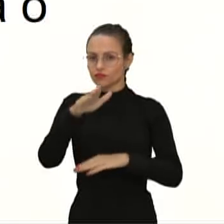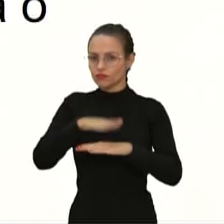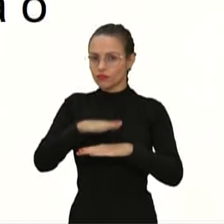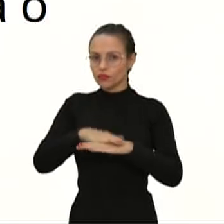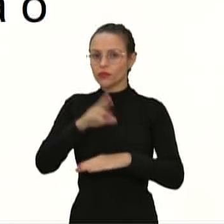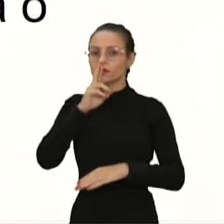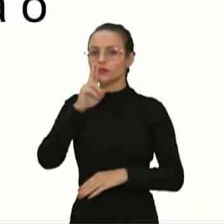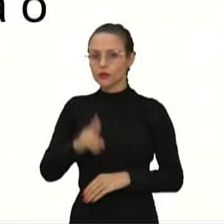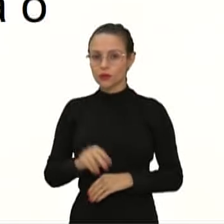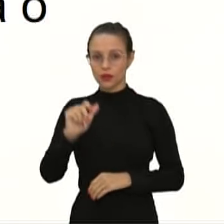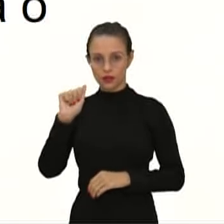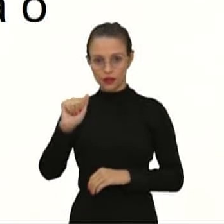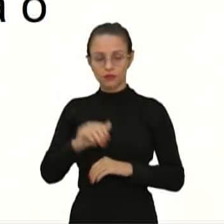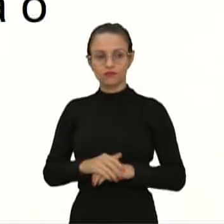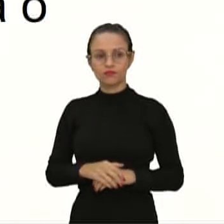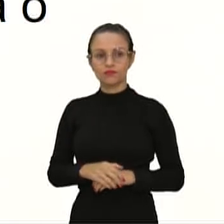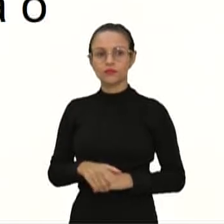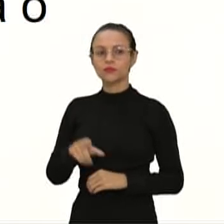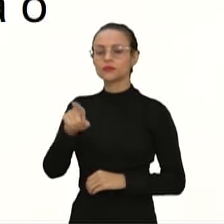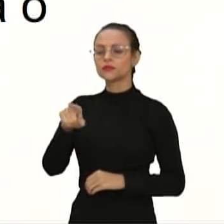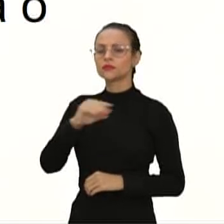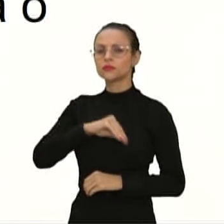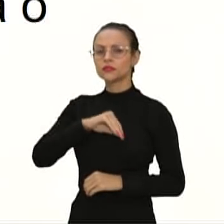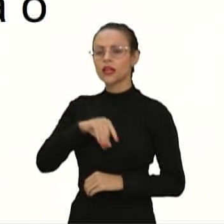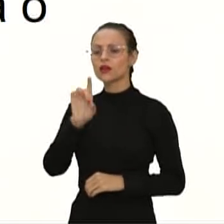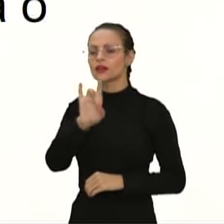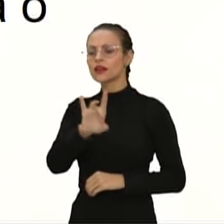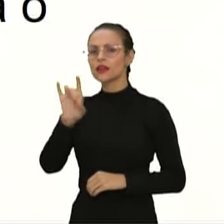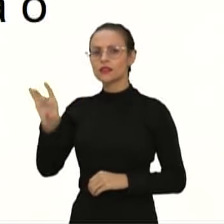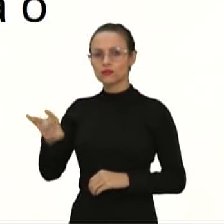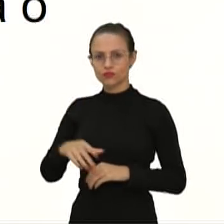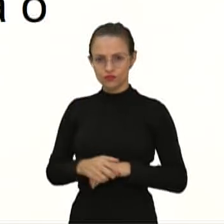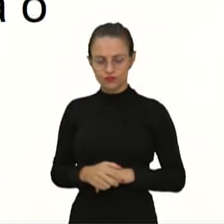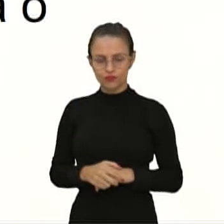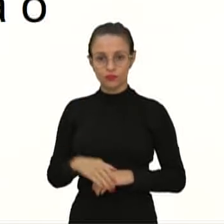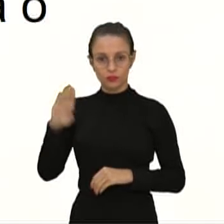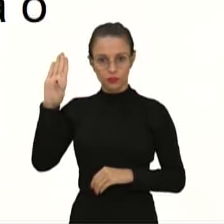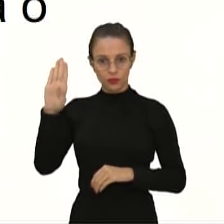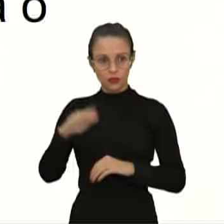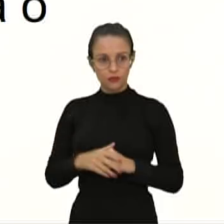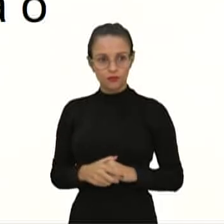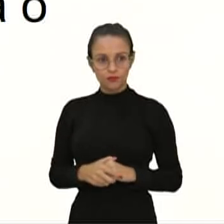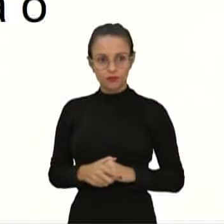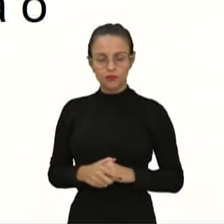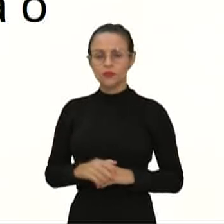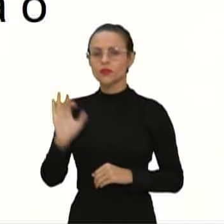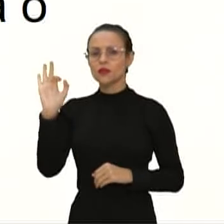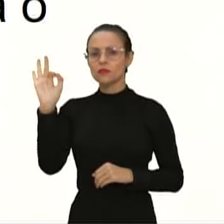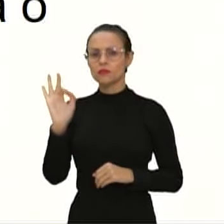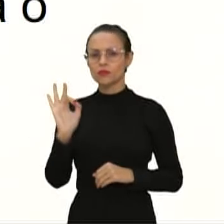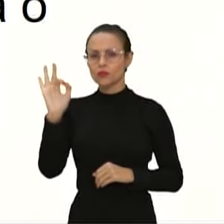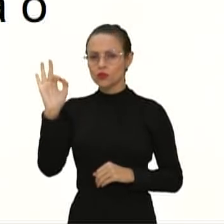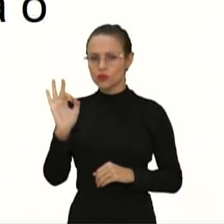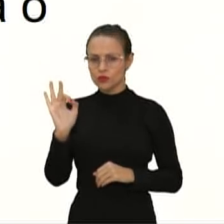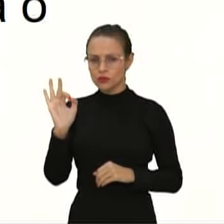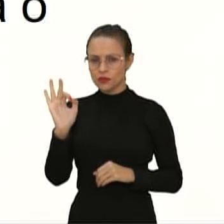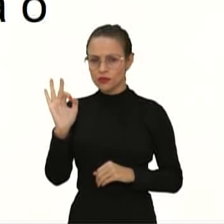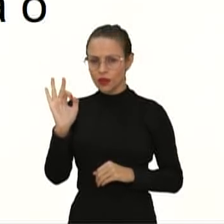Responda. Letra A. Quanto ganha cada irmão? Letra B. Qual é a porcentagem